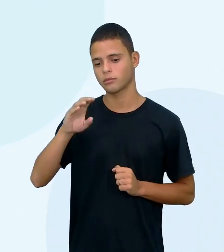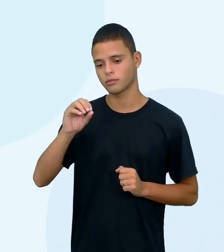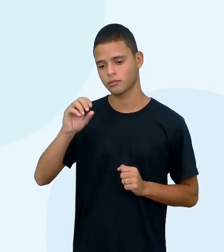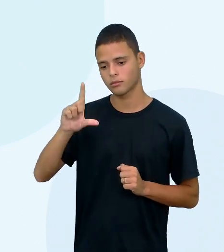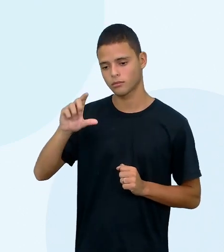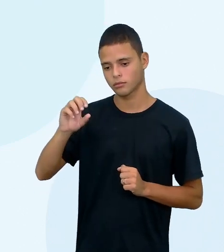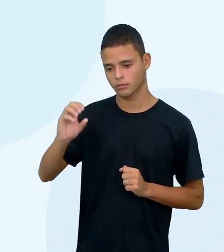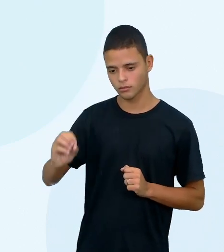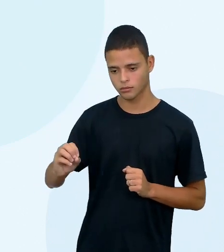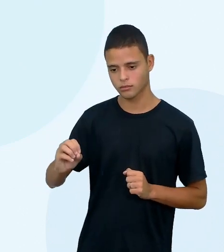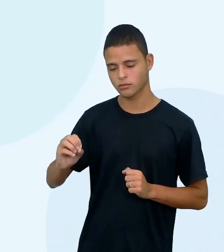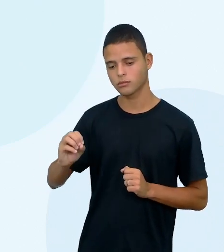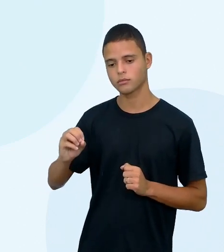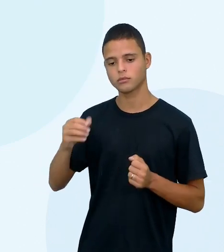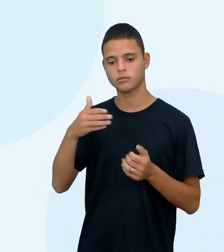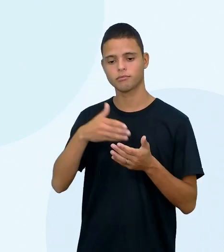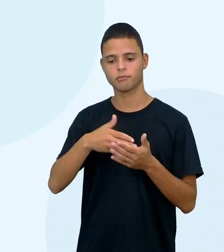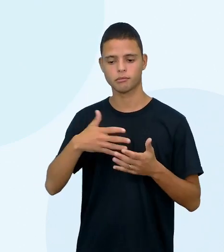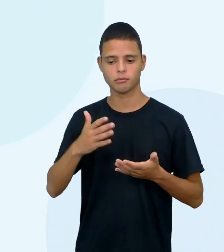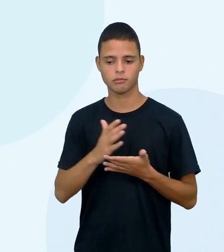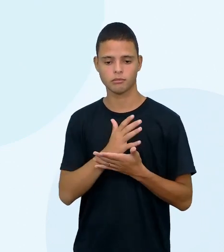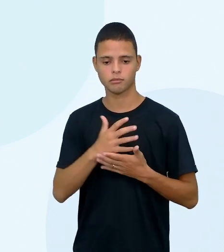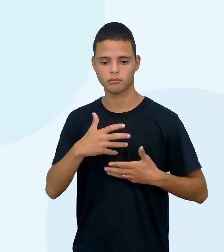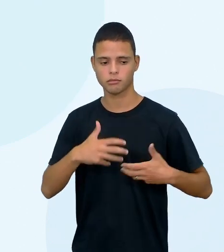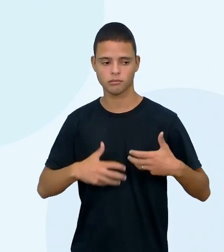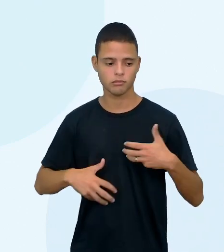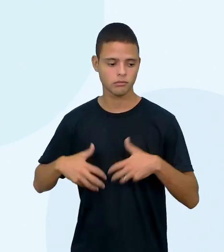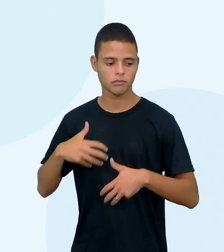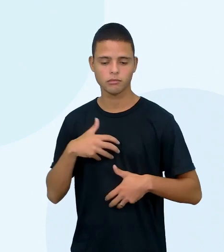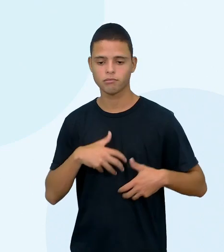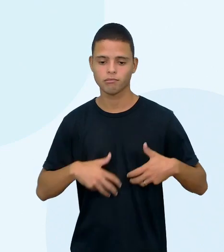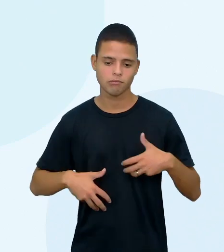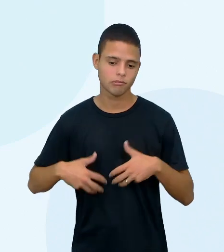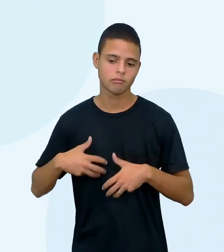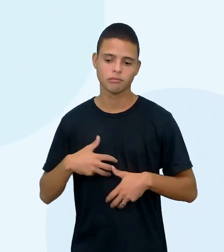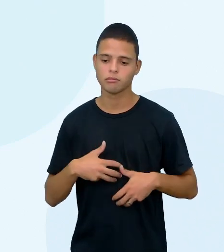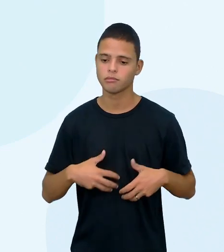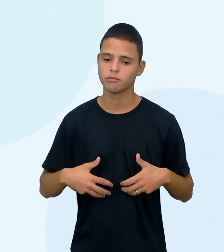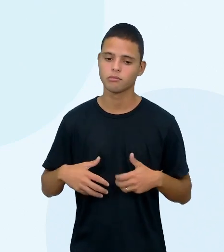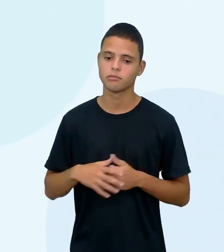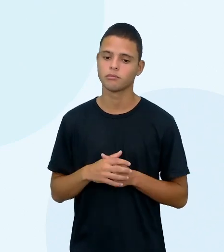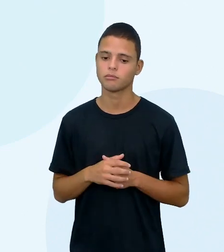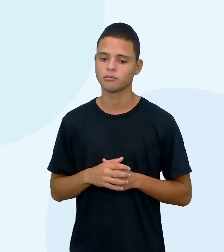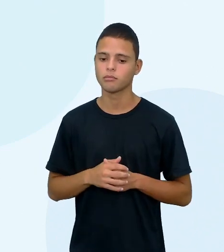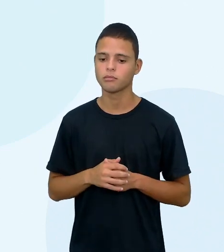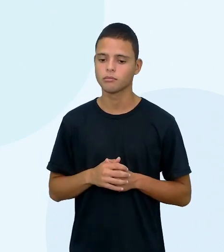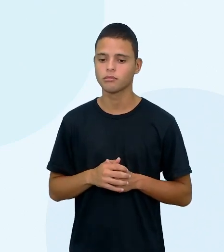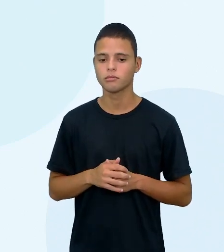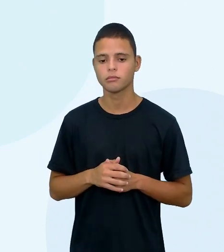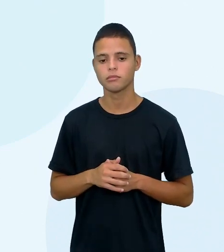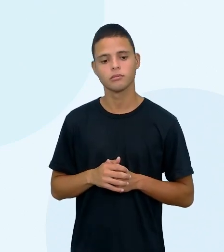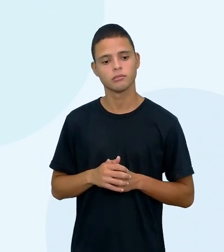chega nos órgãos ali, né, do nosso trato gastrointestinal, é onde se realiza o que a gente chama de